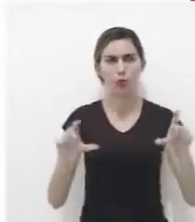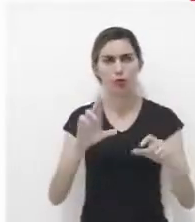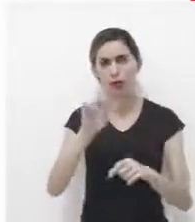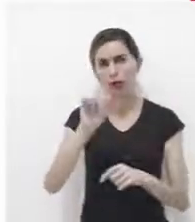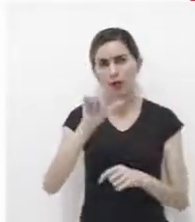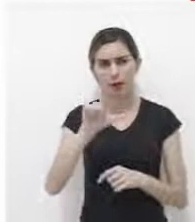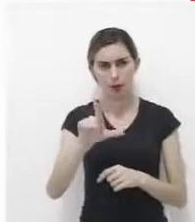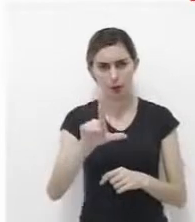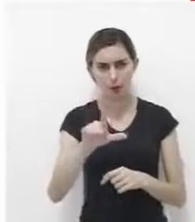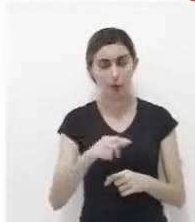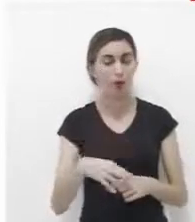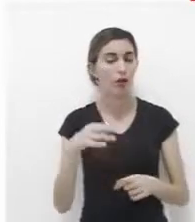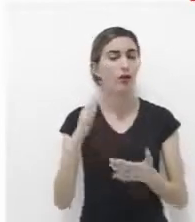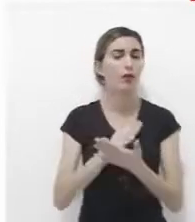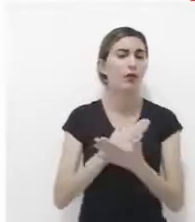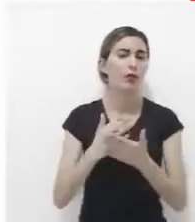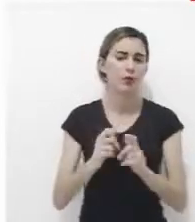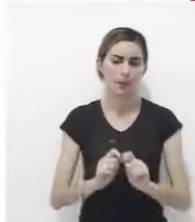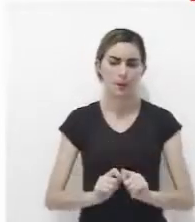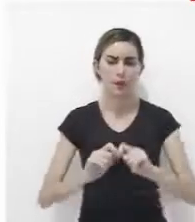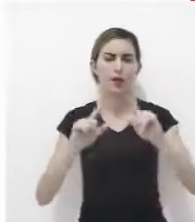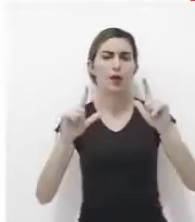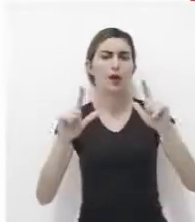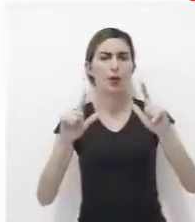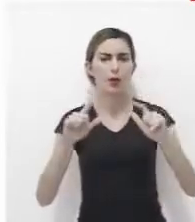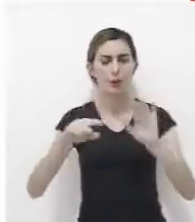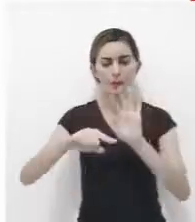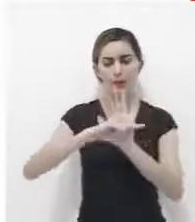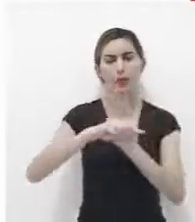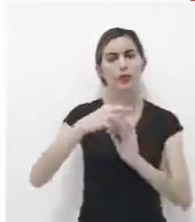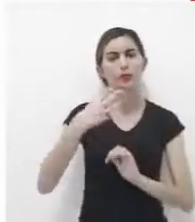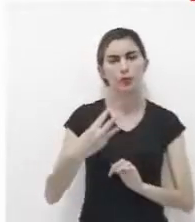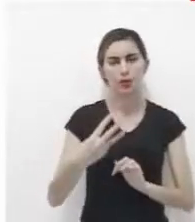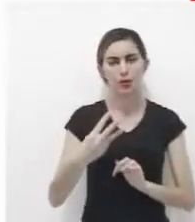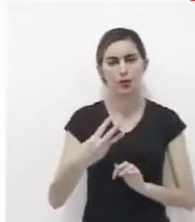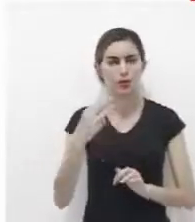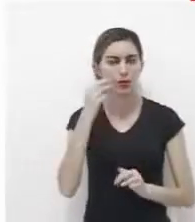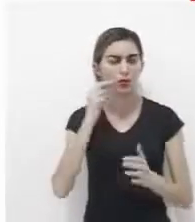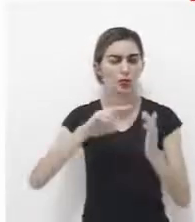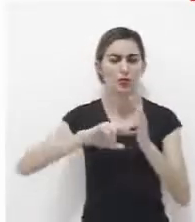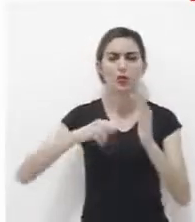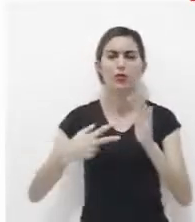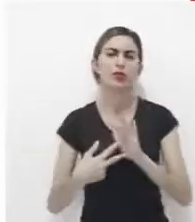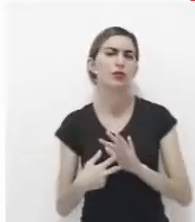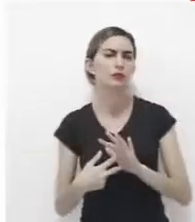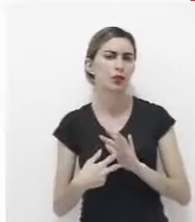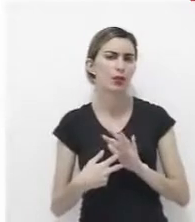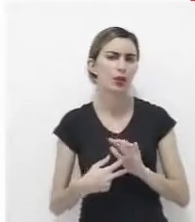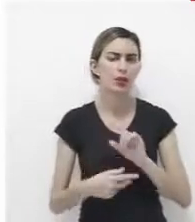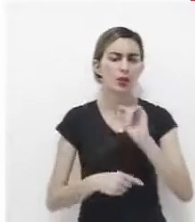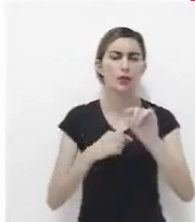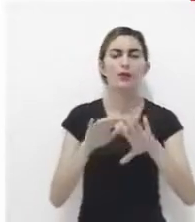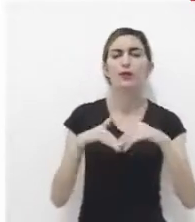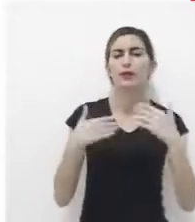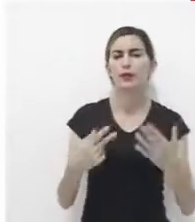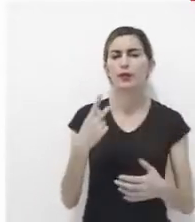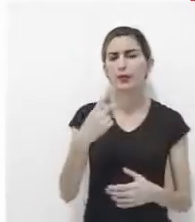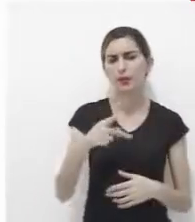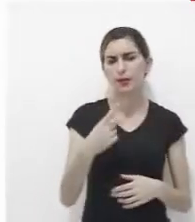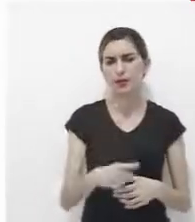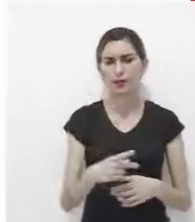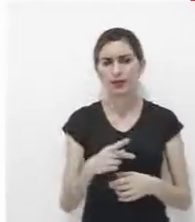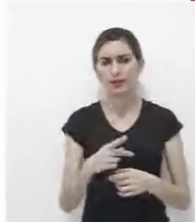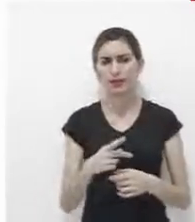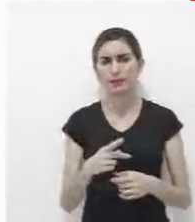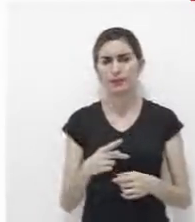número do conjunto dos números reais, tal que é maior que menos 3. O que significa dizer isso? Que,